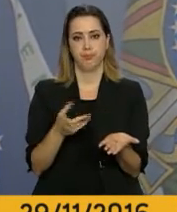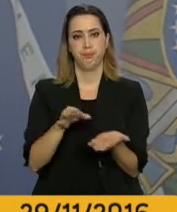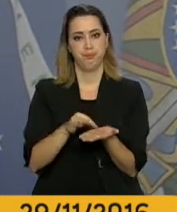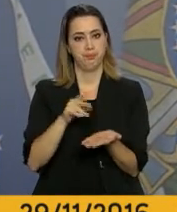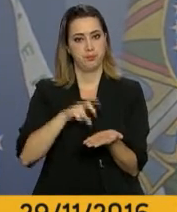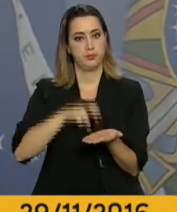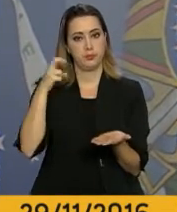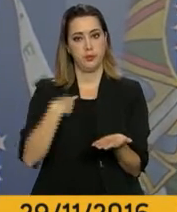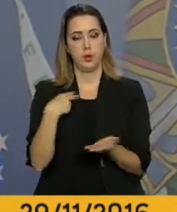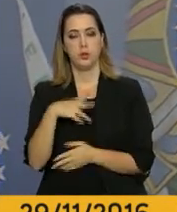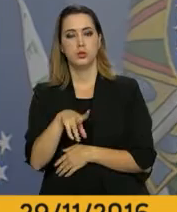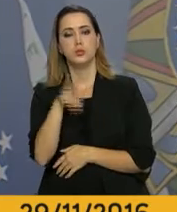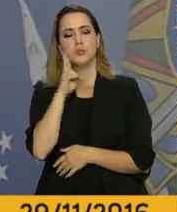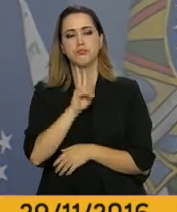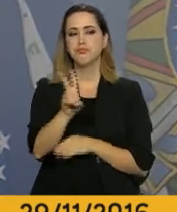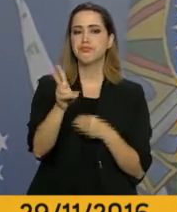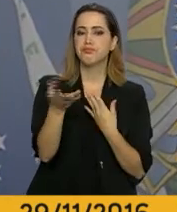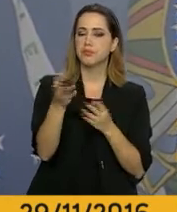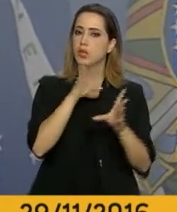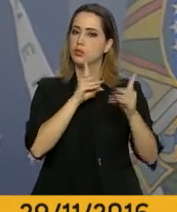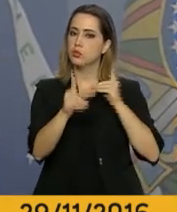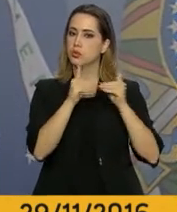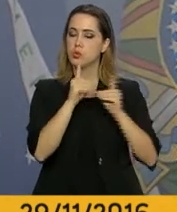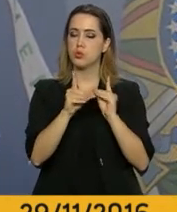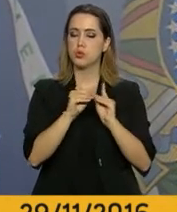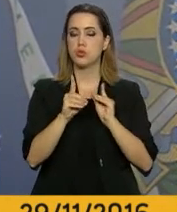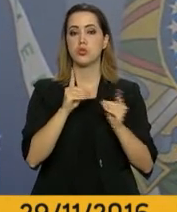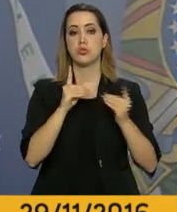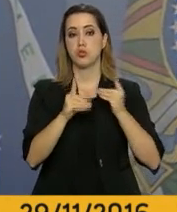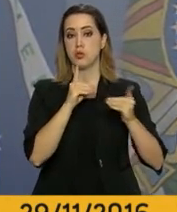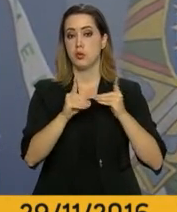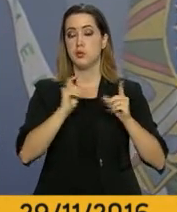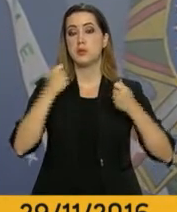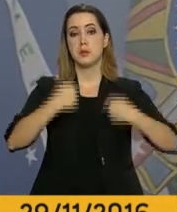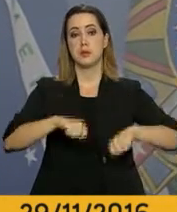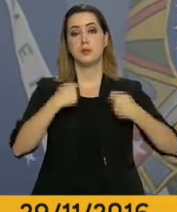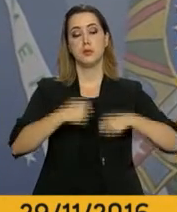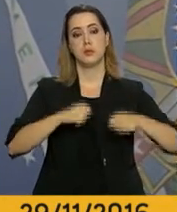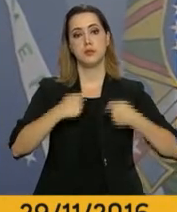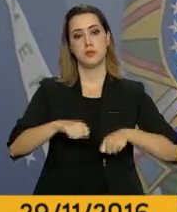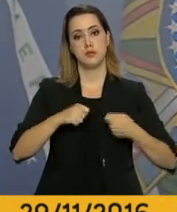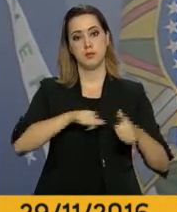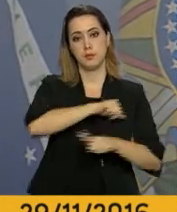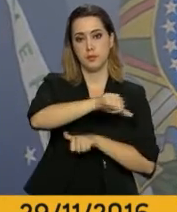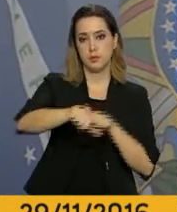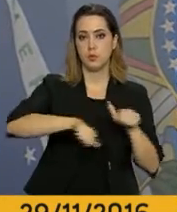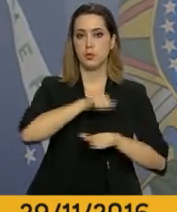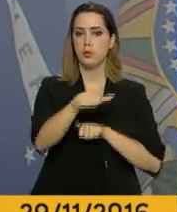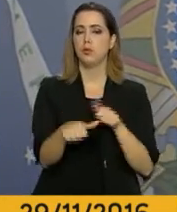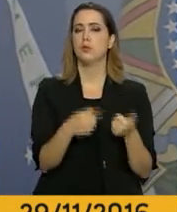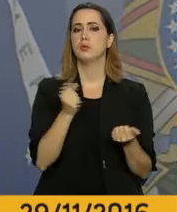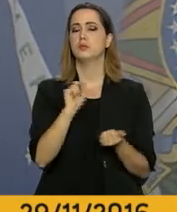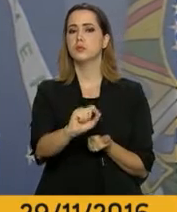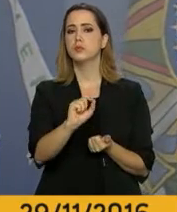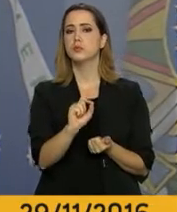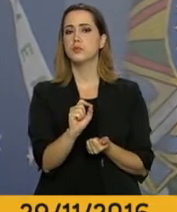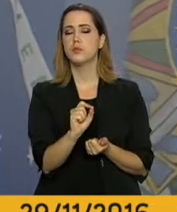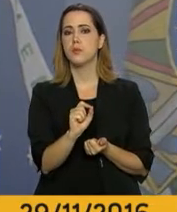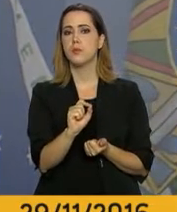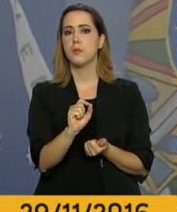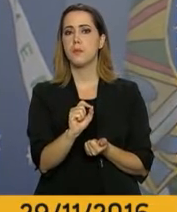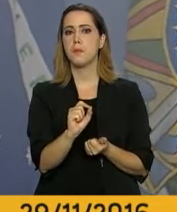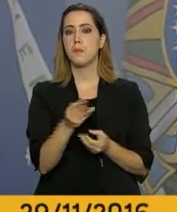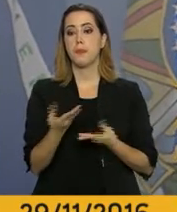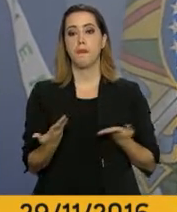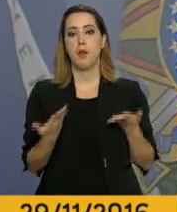mais variadas ponderações a respeito da necessidade de fazer uma modificação relativa à participação